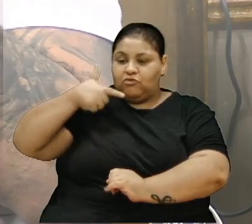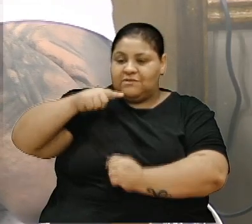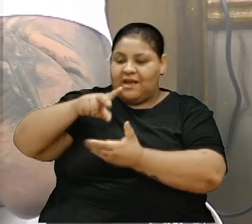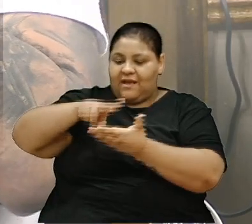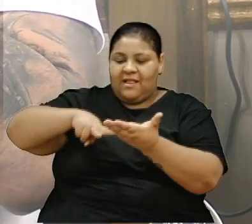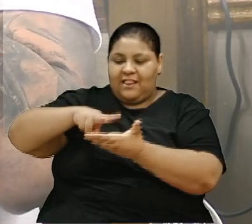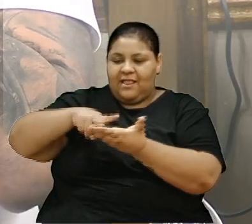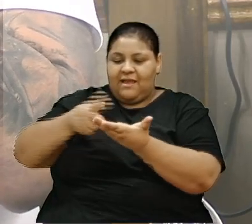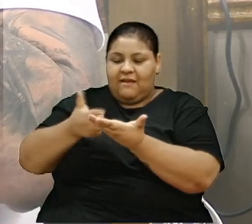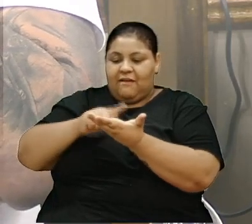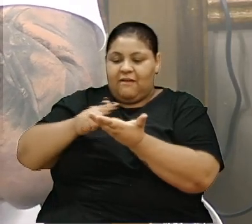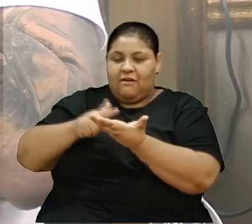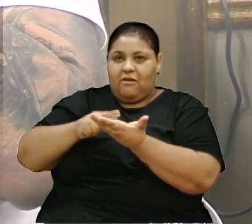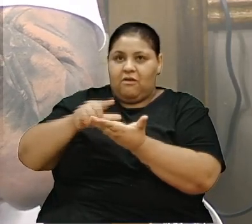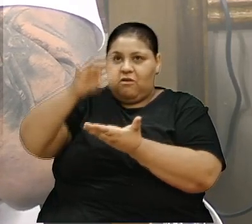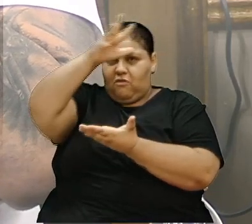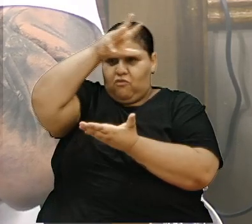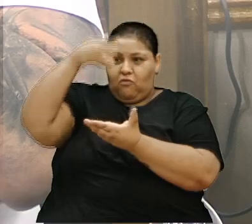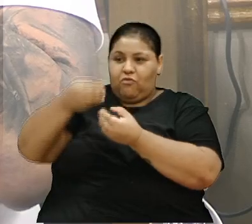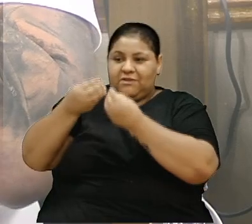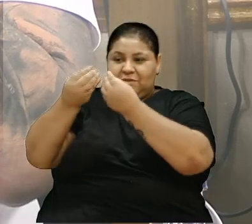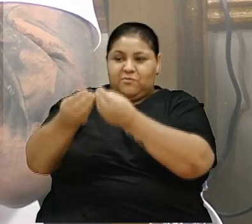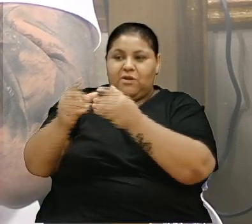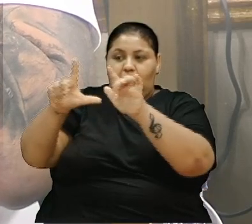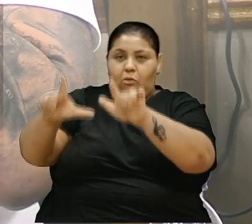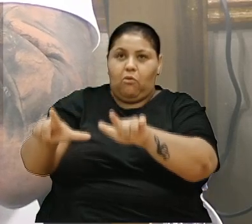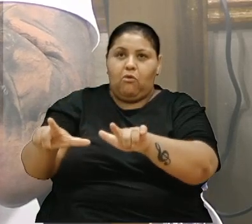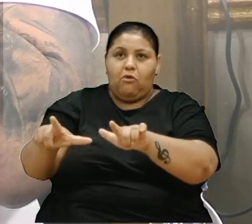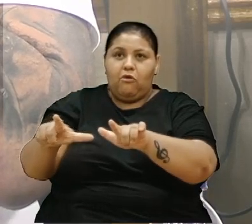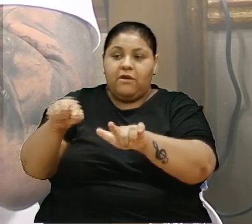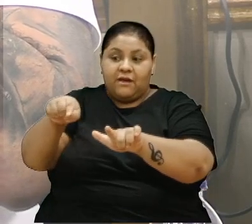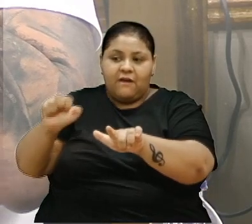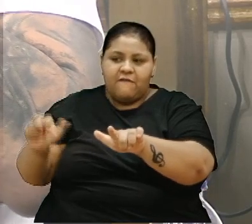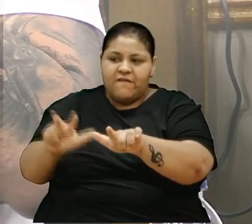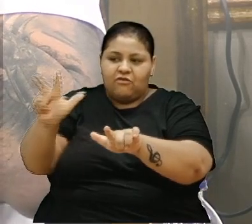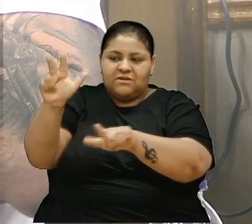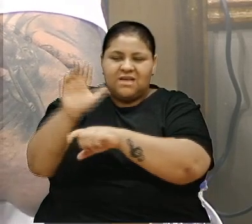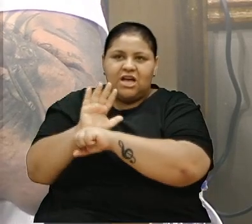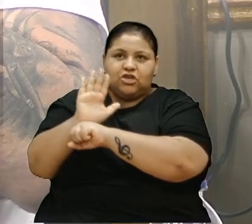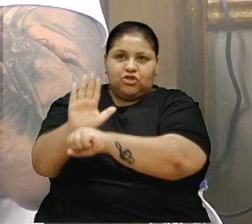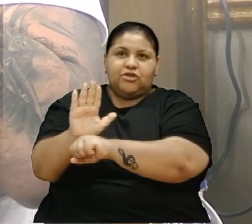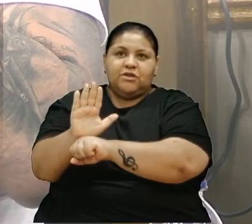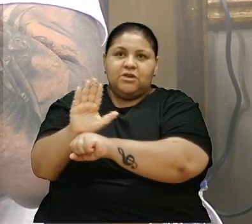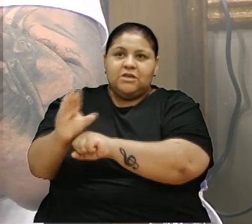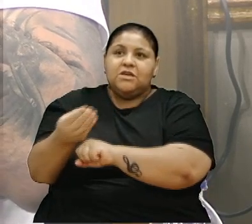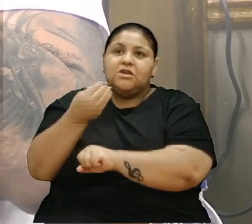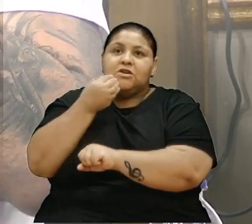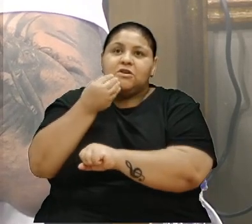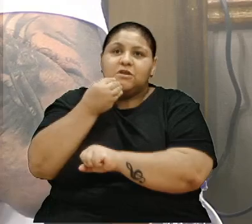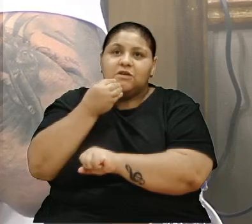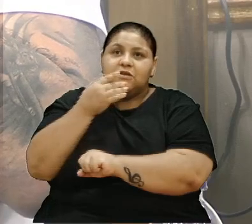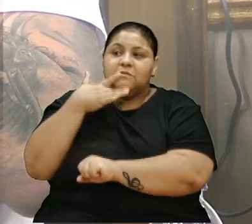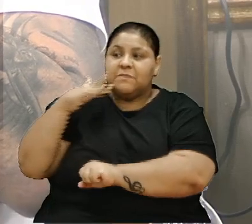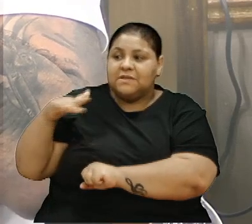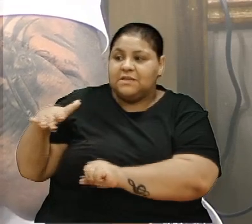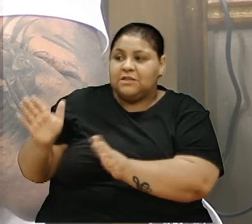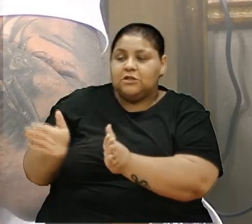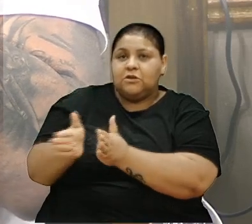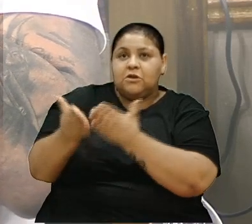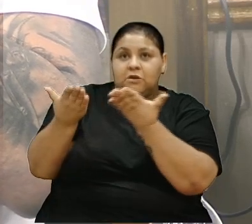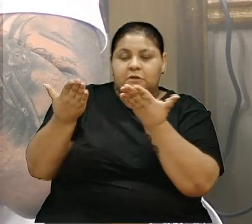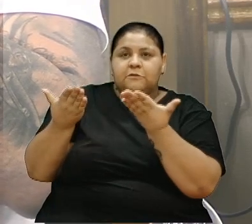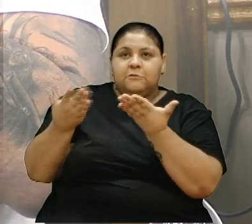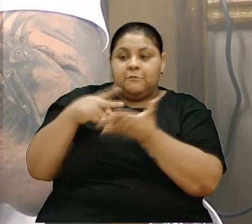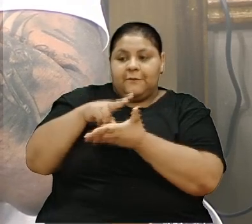e o município ofertou justamente um espaço onde iria valorizar e ajudar e dar oportunidade justamente para crianças carentes ocupar esse